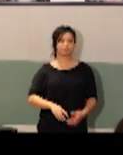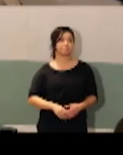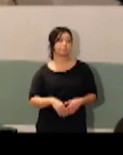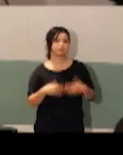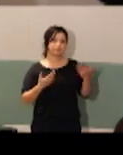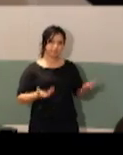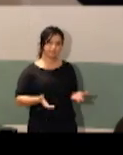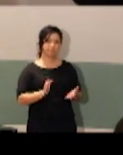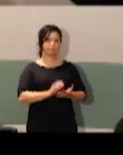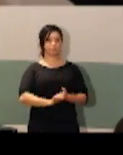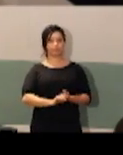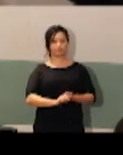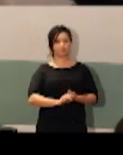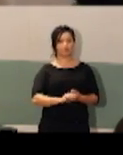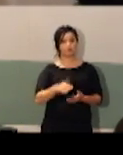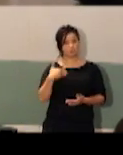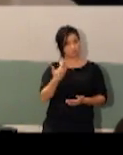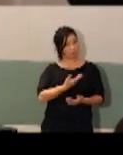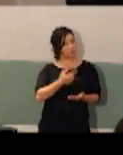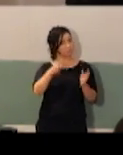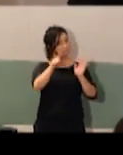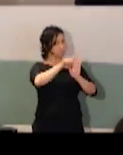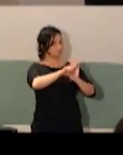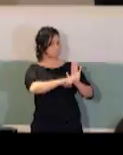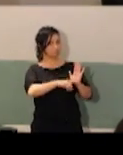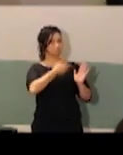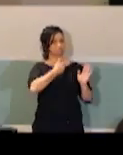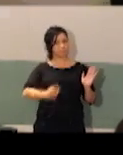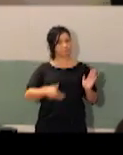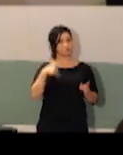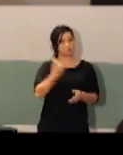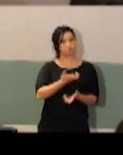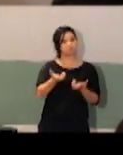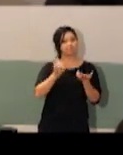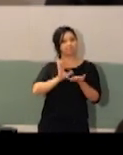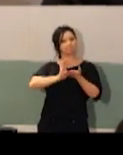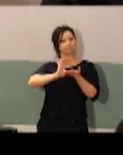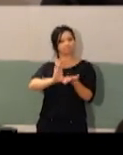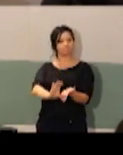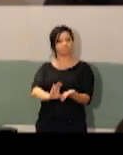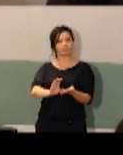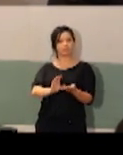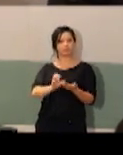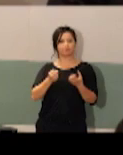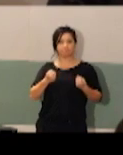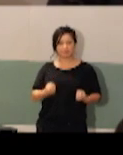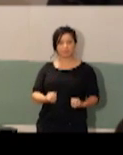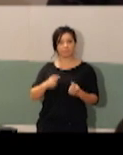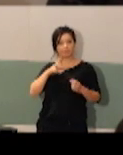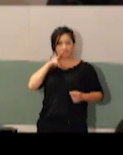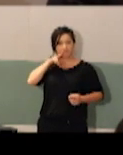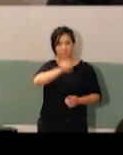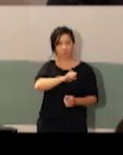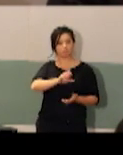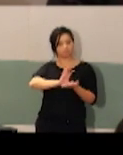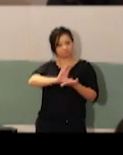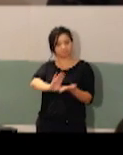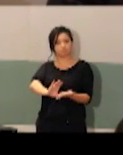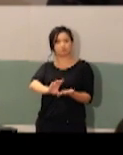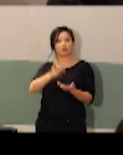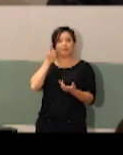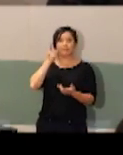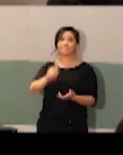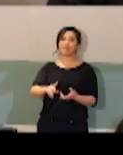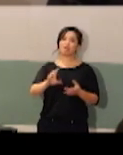de governo, nós vamos investir muito pesado nas modalidades de esporte